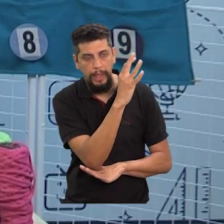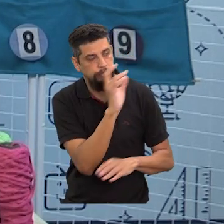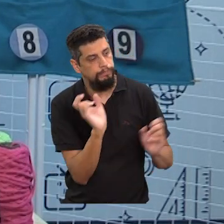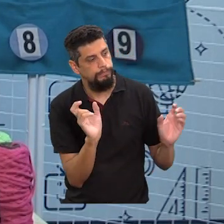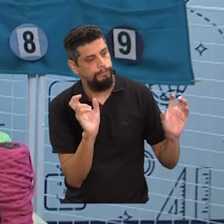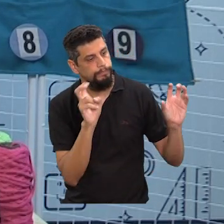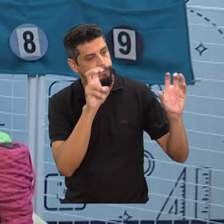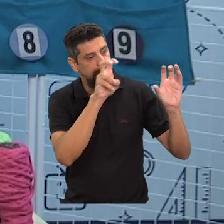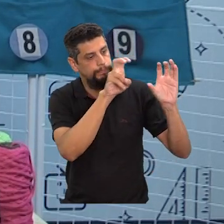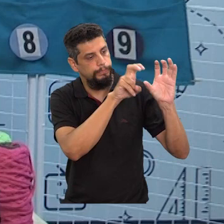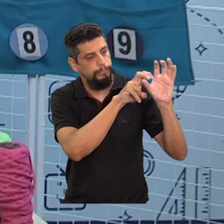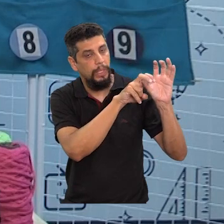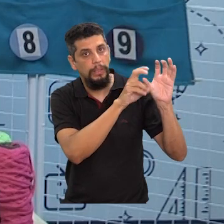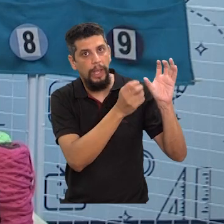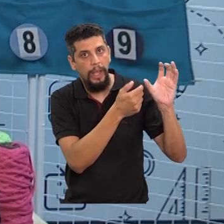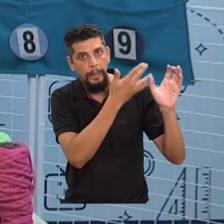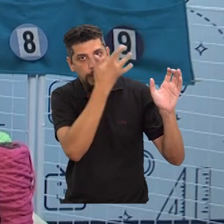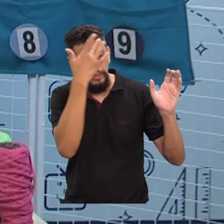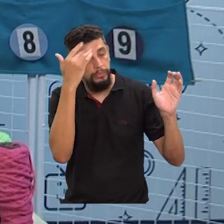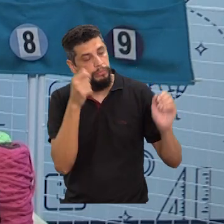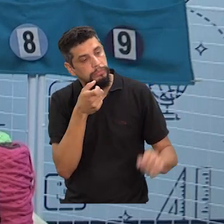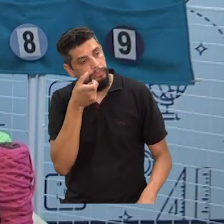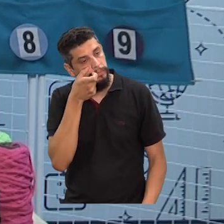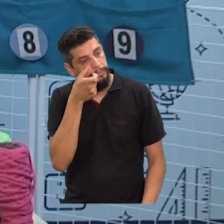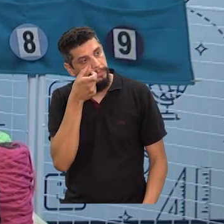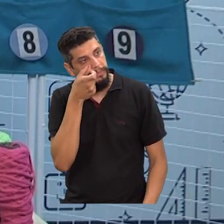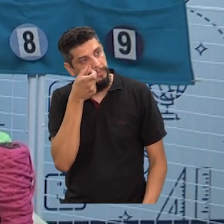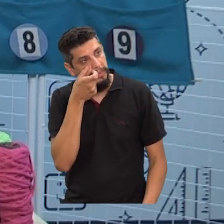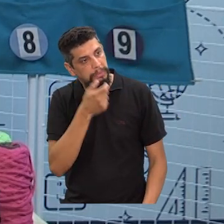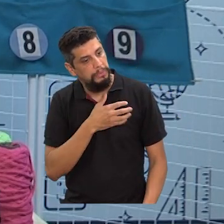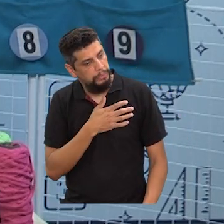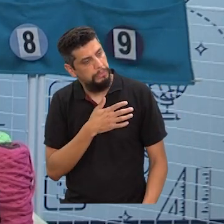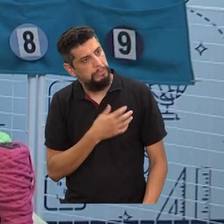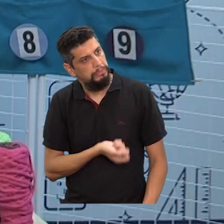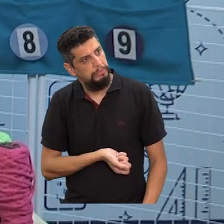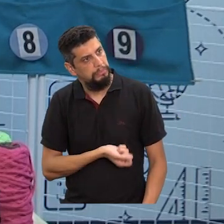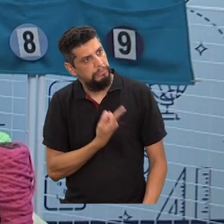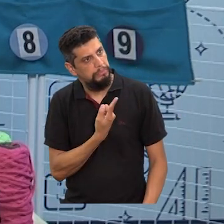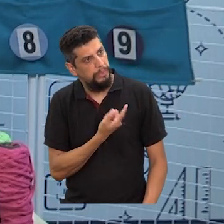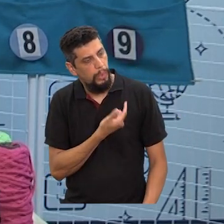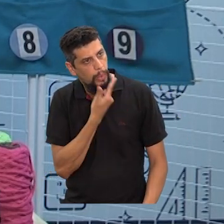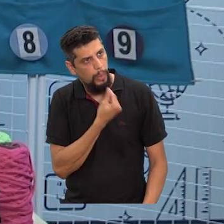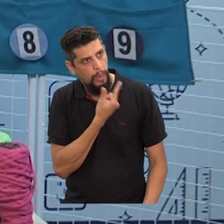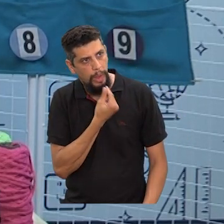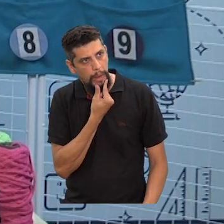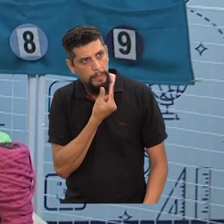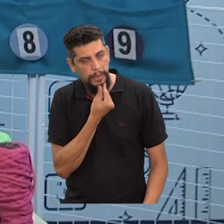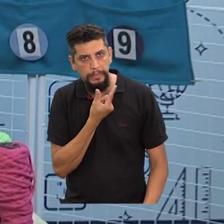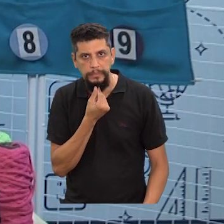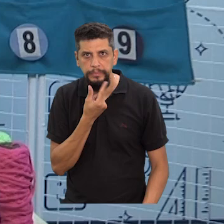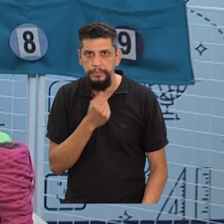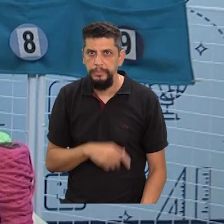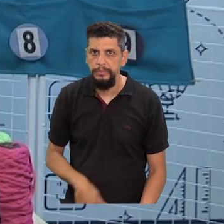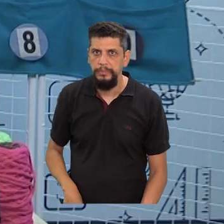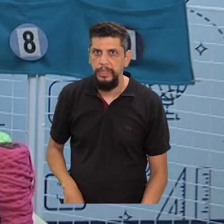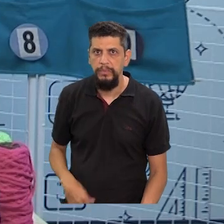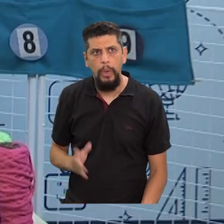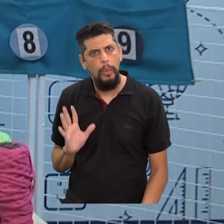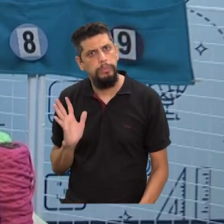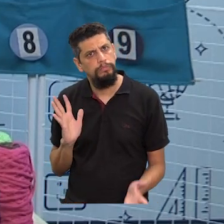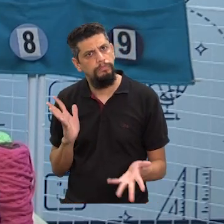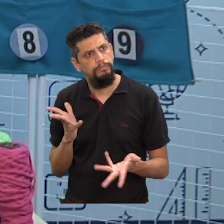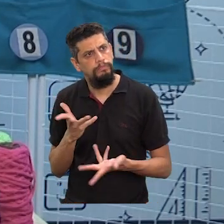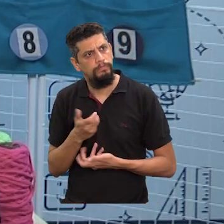estendeu. Assim, as pessoas que estavam ao redor começaram a se aproximar. Um homem, então,